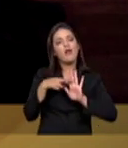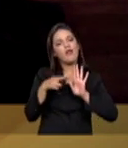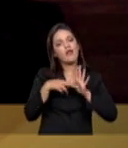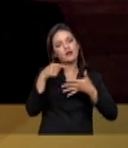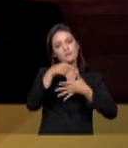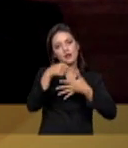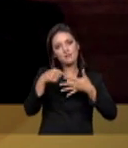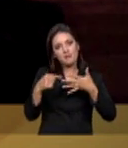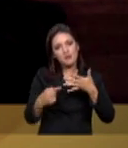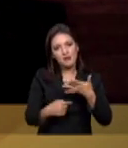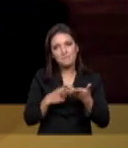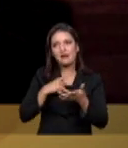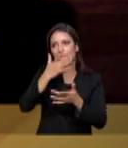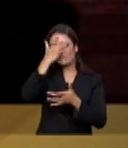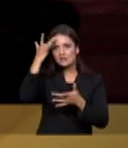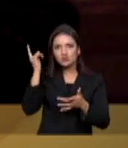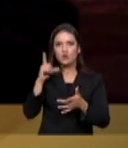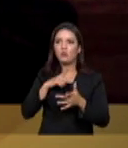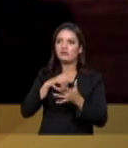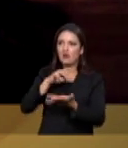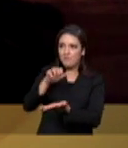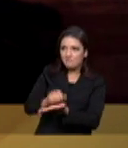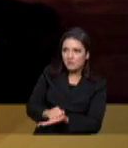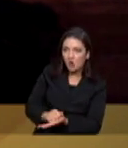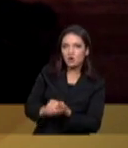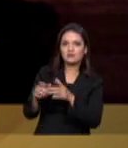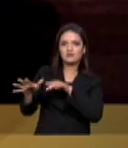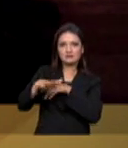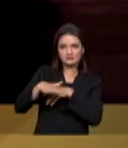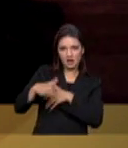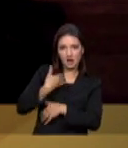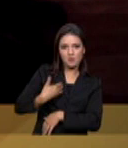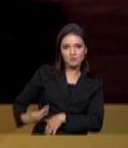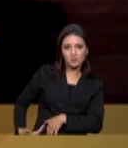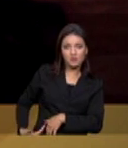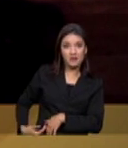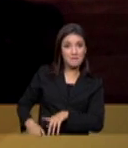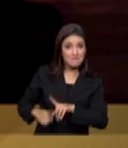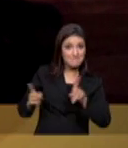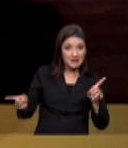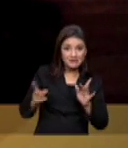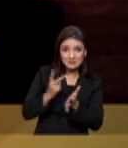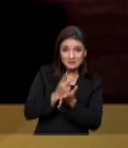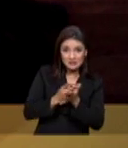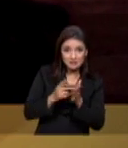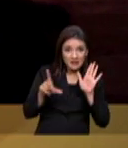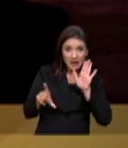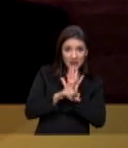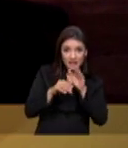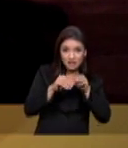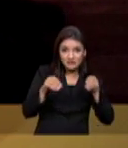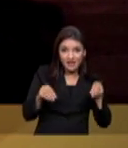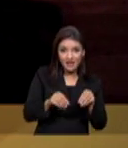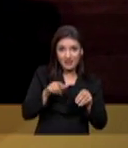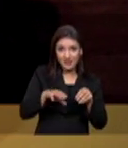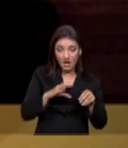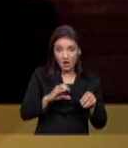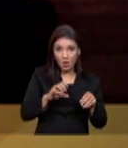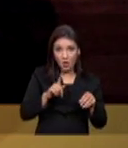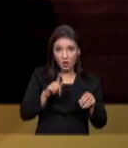para a legitimação da Posse em terras públicas no Brasil nem mesmo a lei de terras enfermou